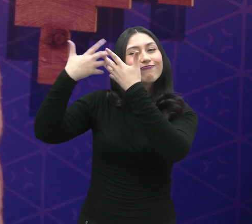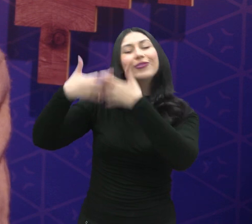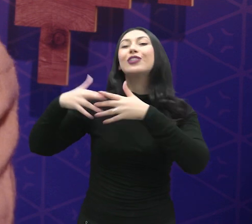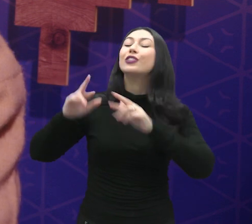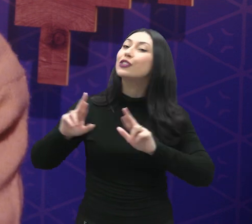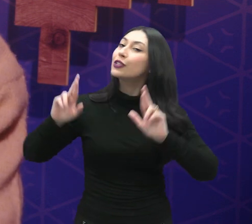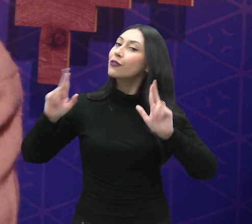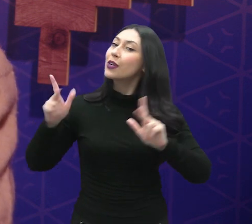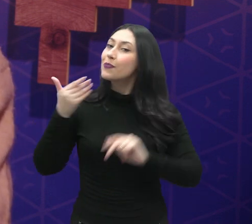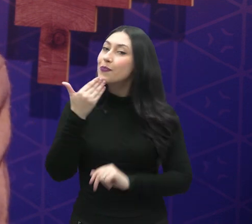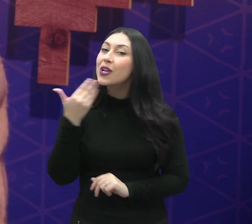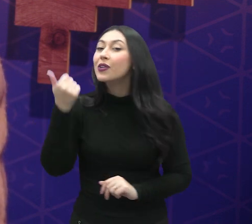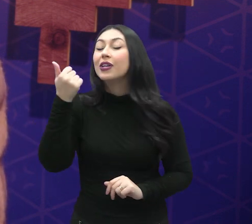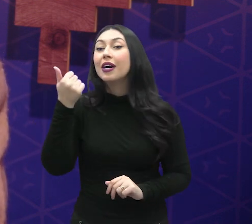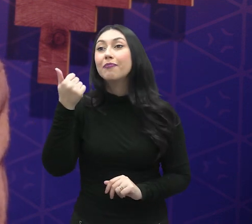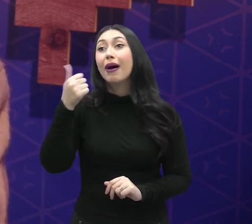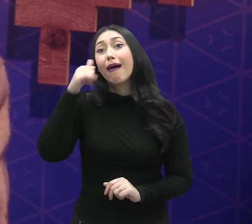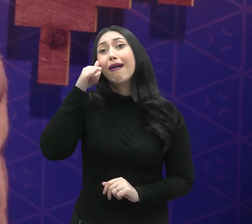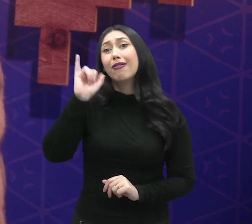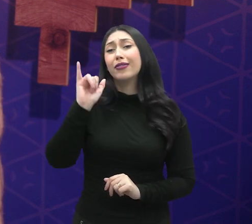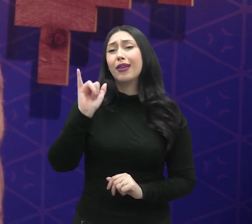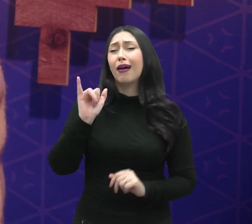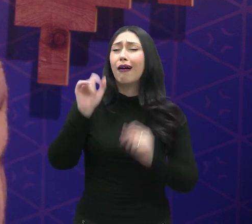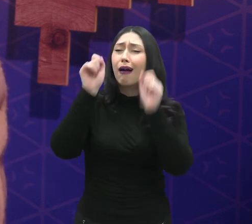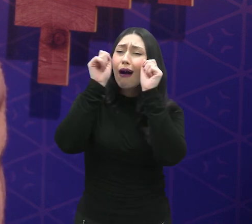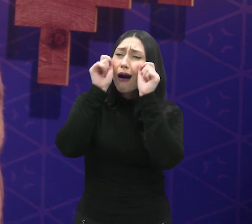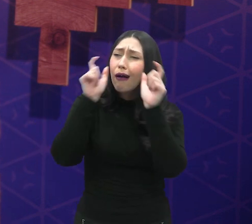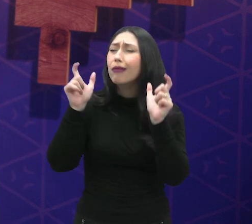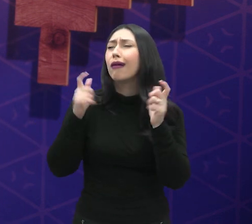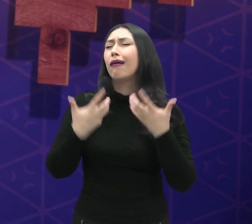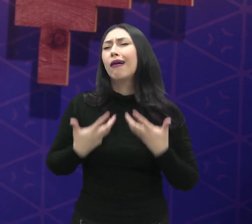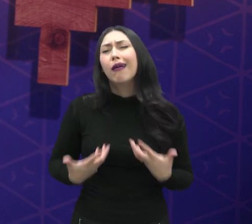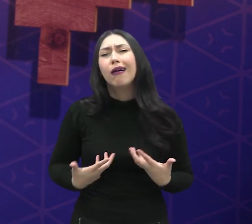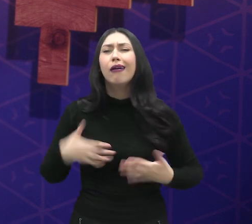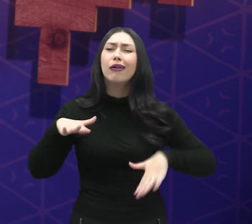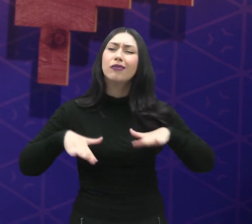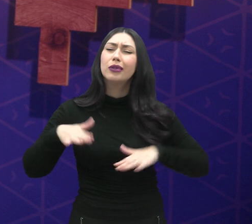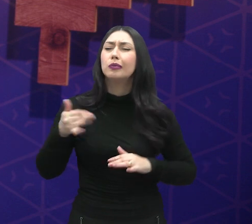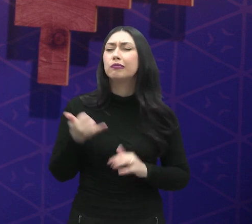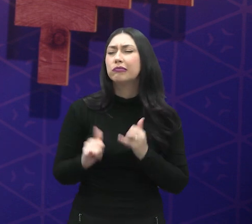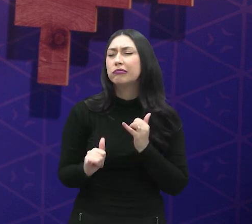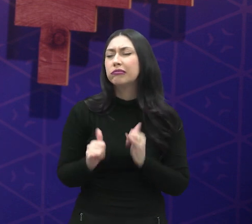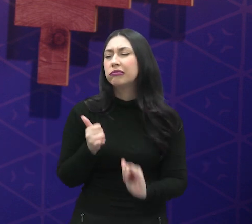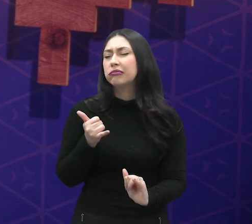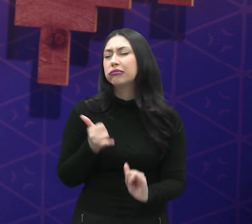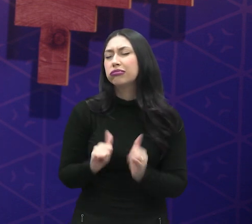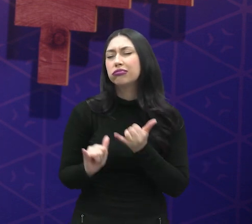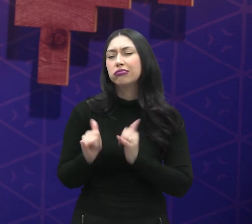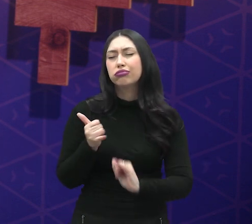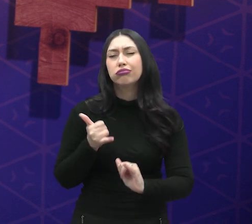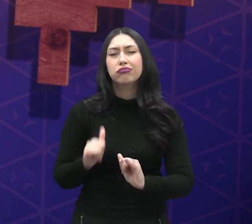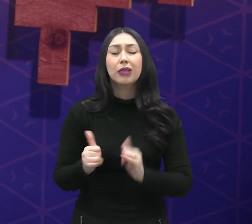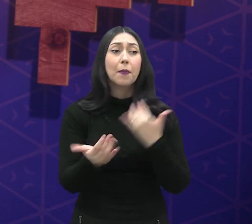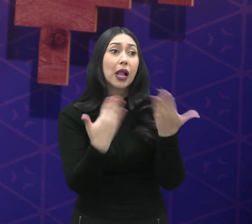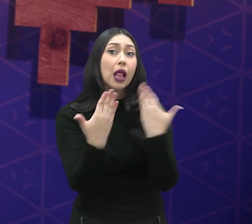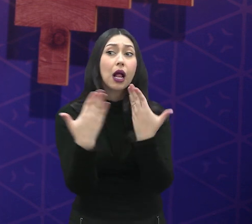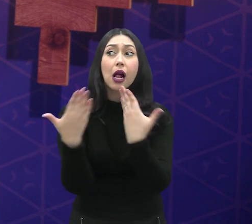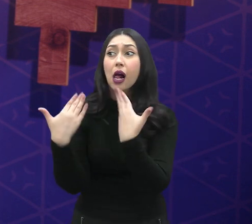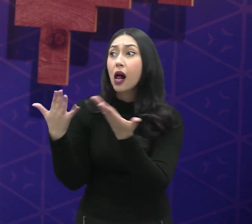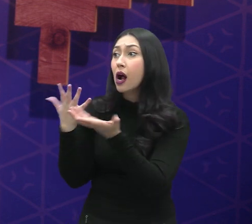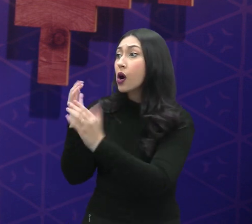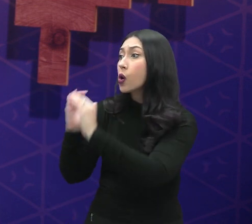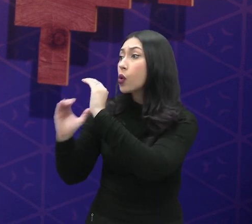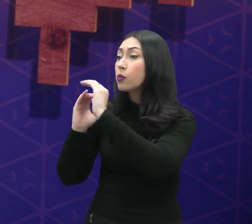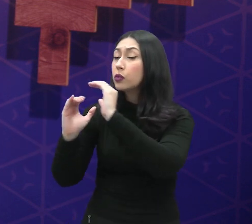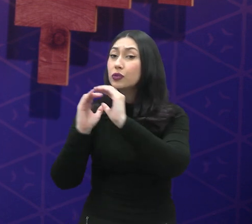que eu devo fazer melhor para não acordar indisposto. Às vezes a gente não acorda com aquele pique que a gente tem que ter, né? A gente fala com muitas